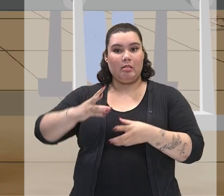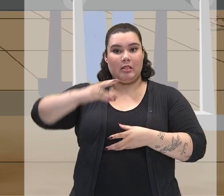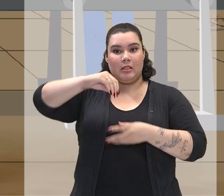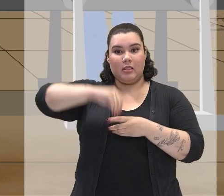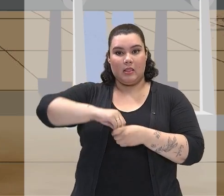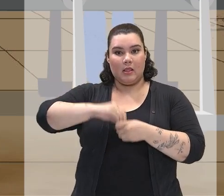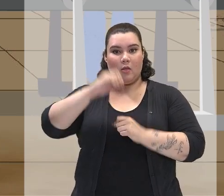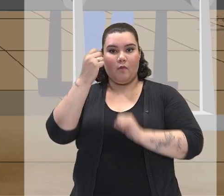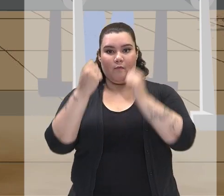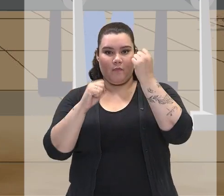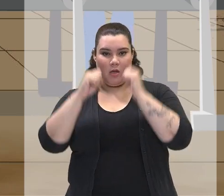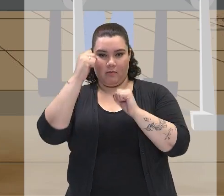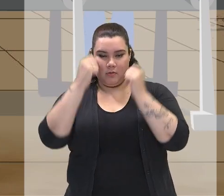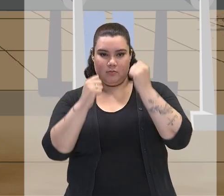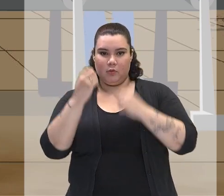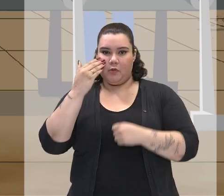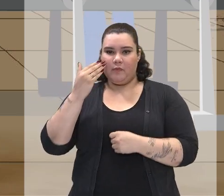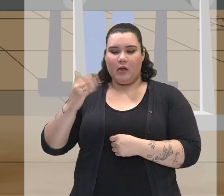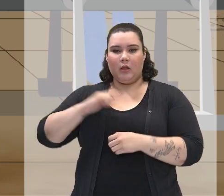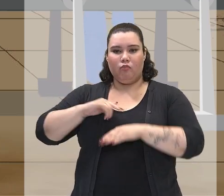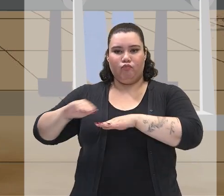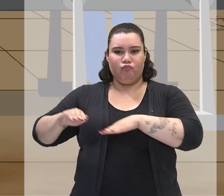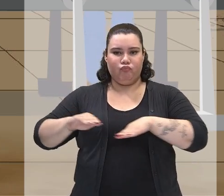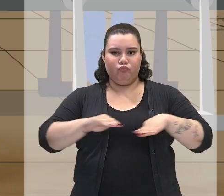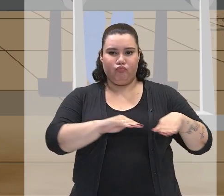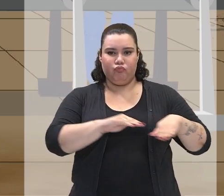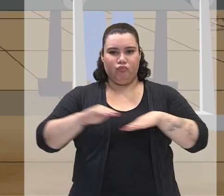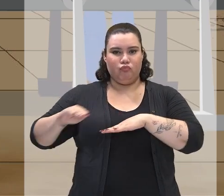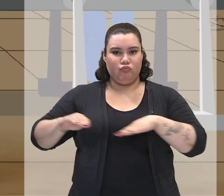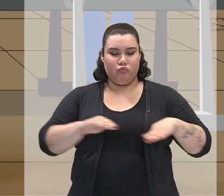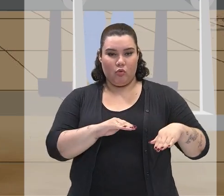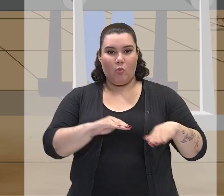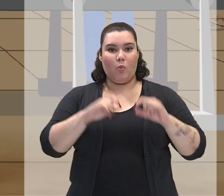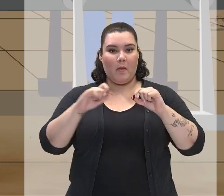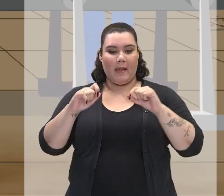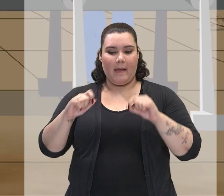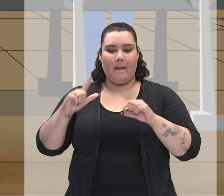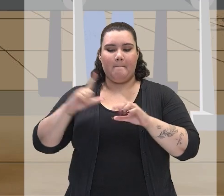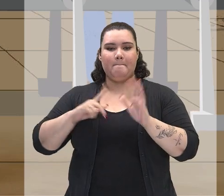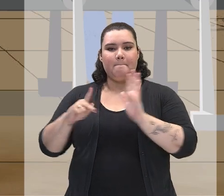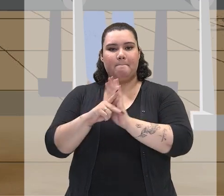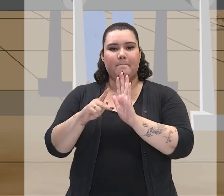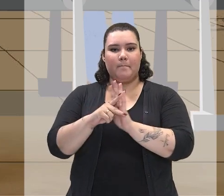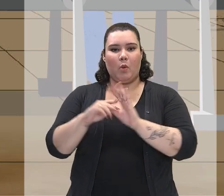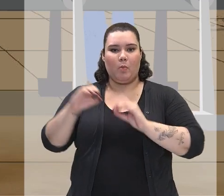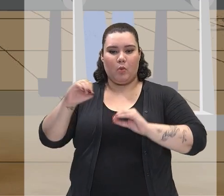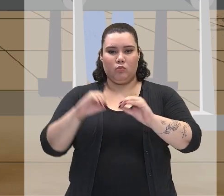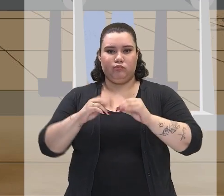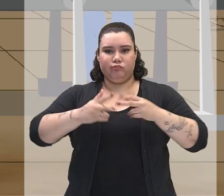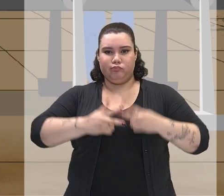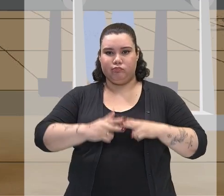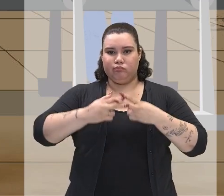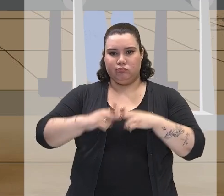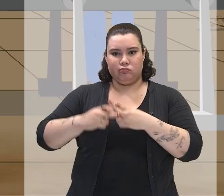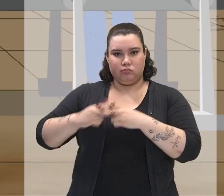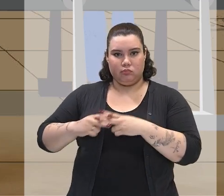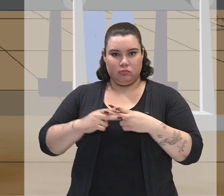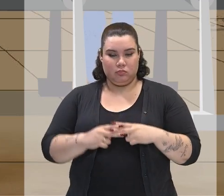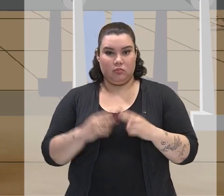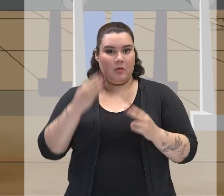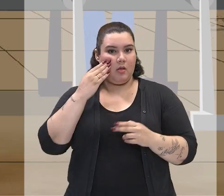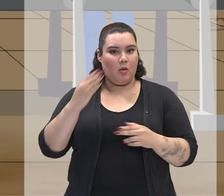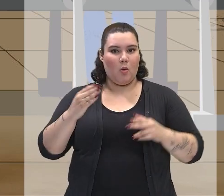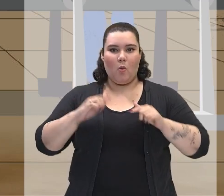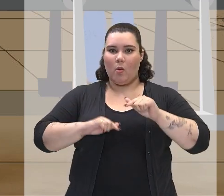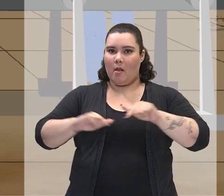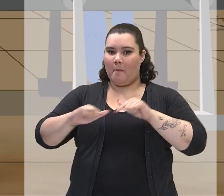na minha frente tem uma esteira mecânica, né, que faz parte de uma linha de montagem, onde esses homens aqui do meu lado não param